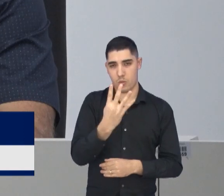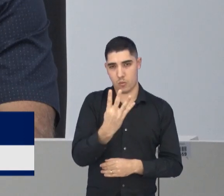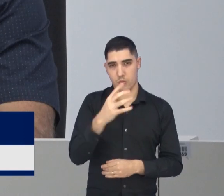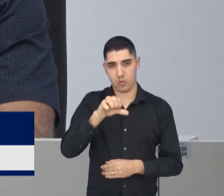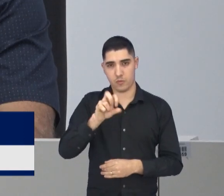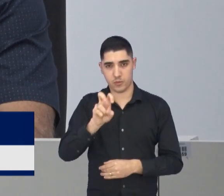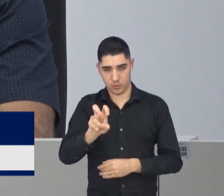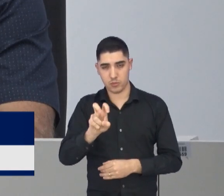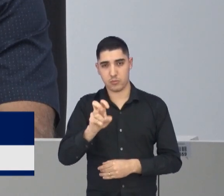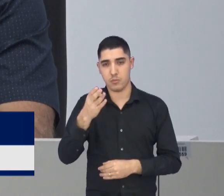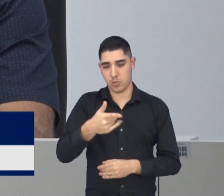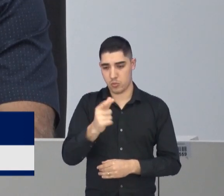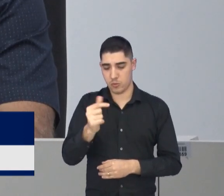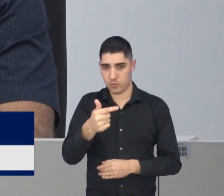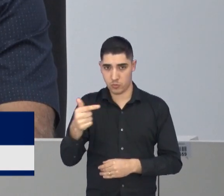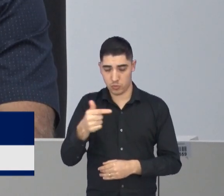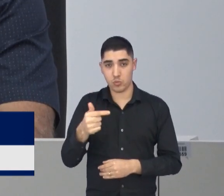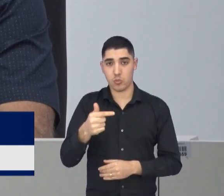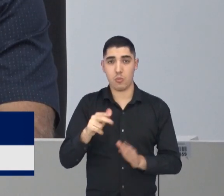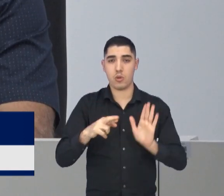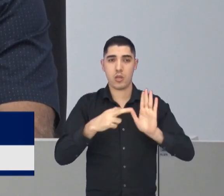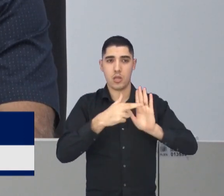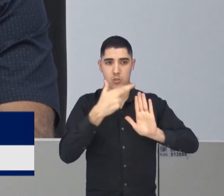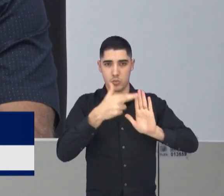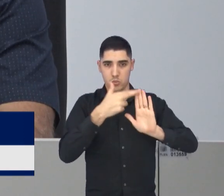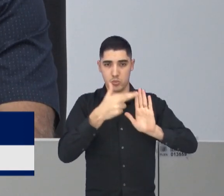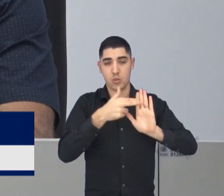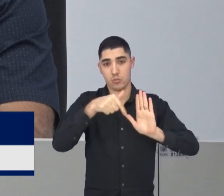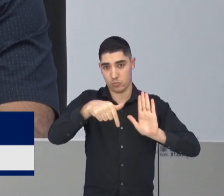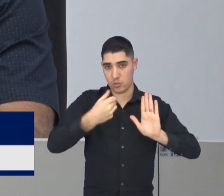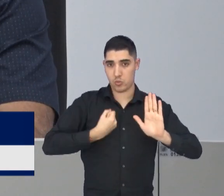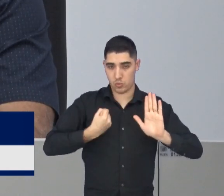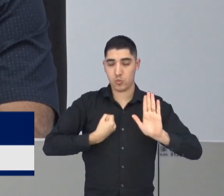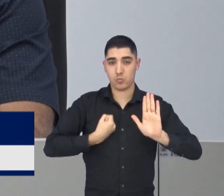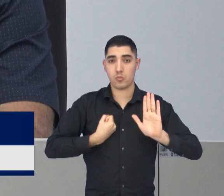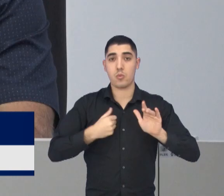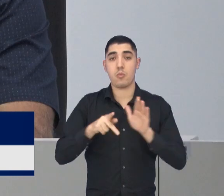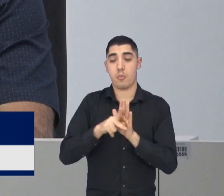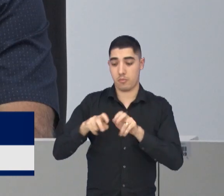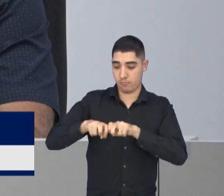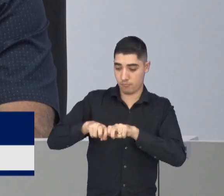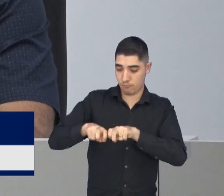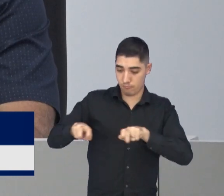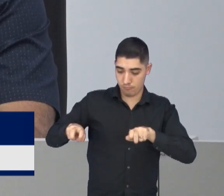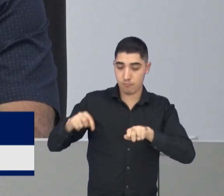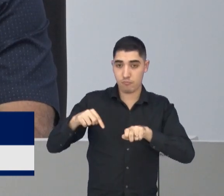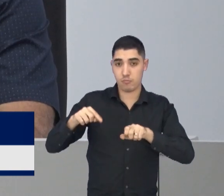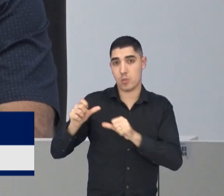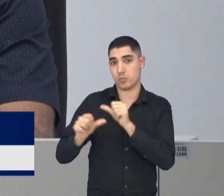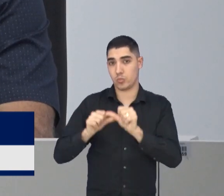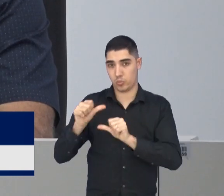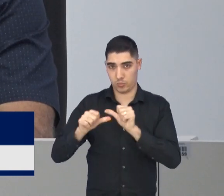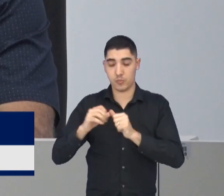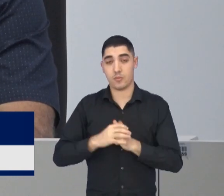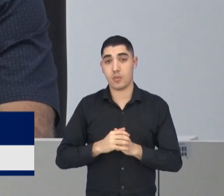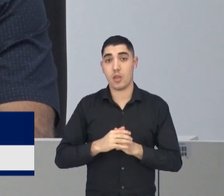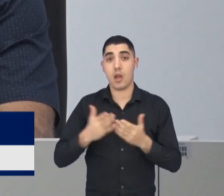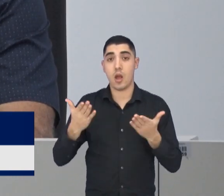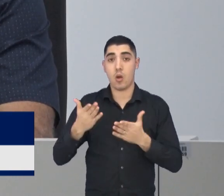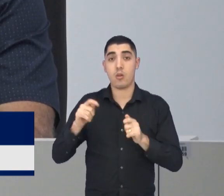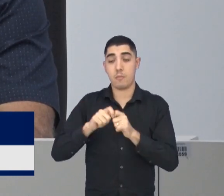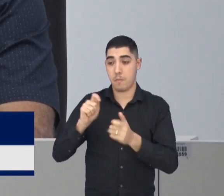12.495/2022, projeto de resolução número 7/2022, de autoria da mesa diretora. E institui o pagamento